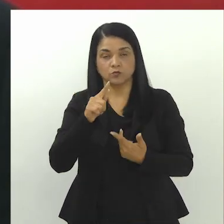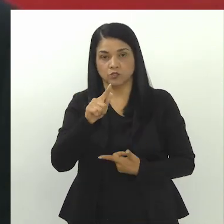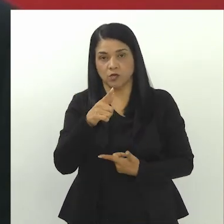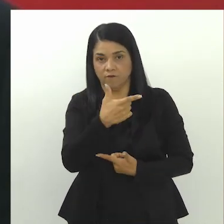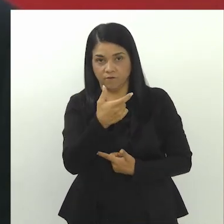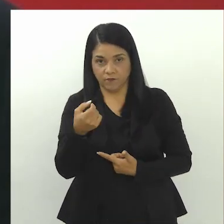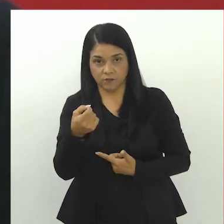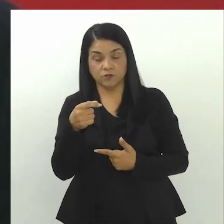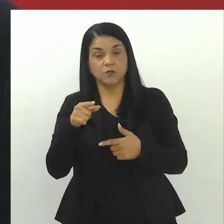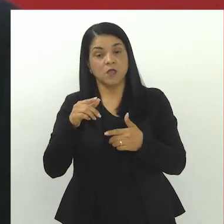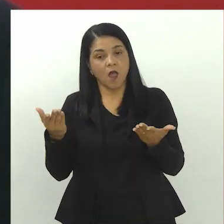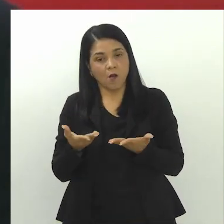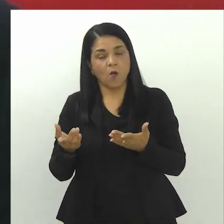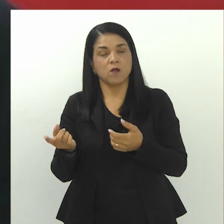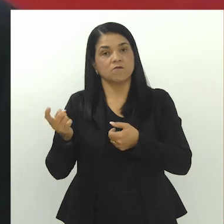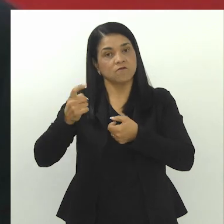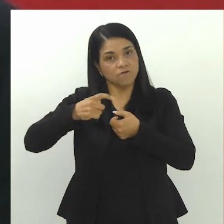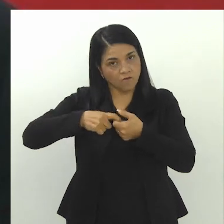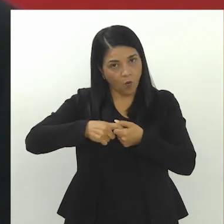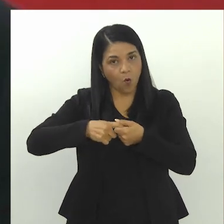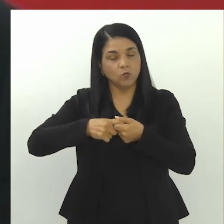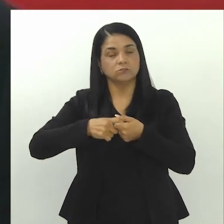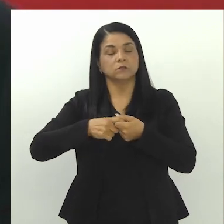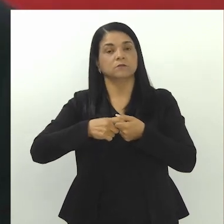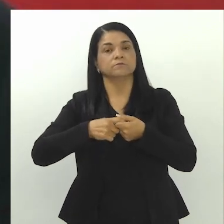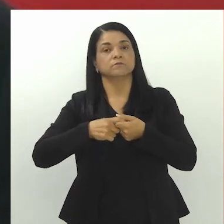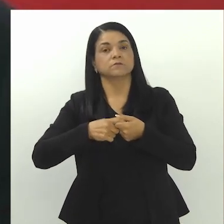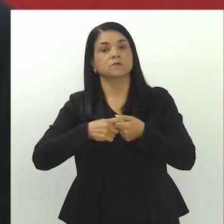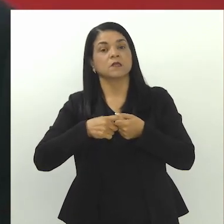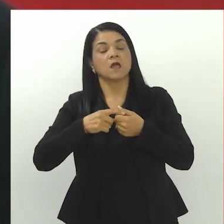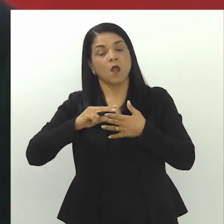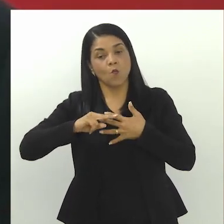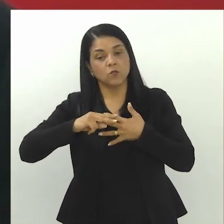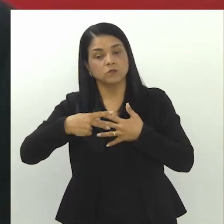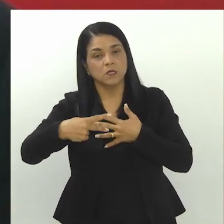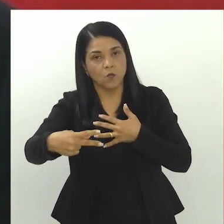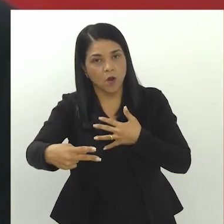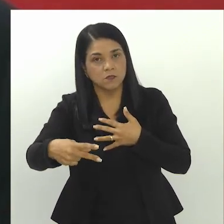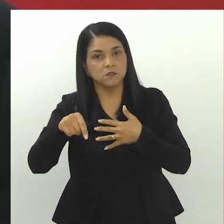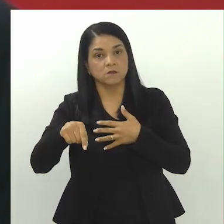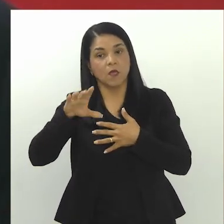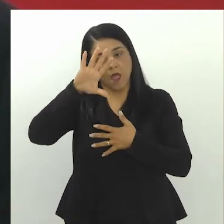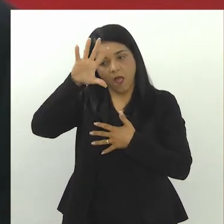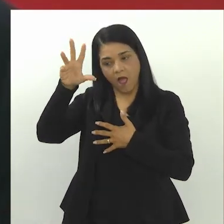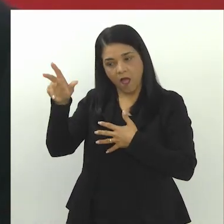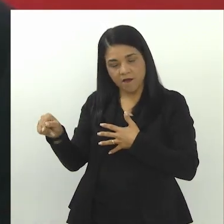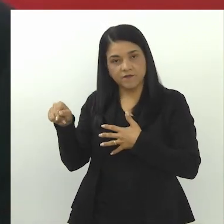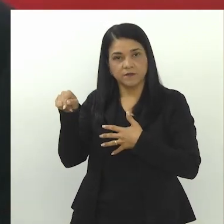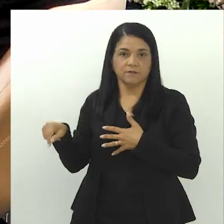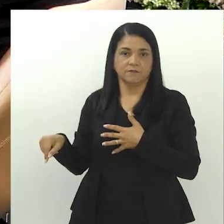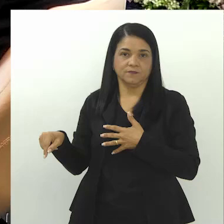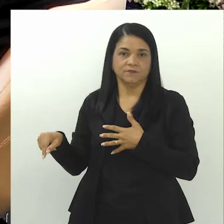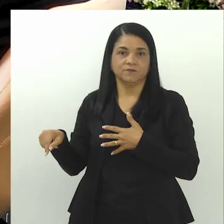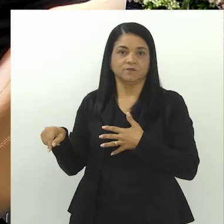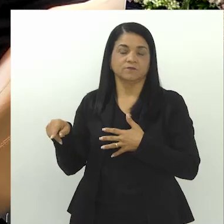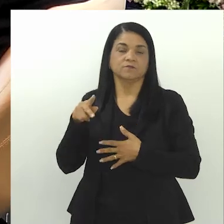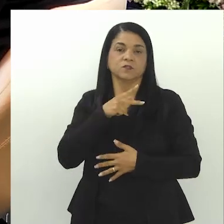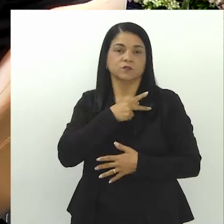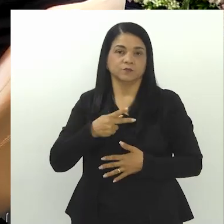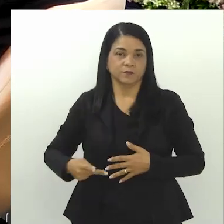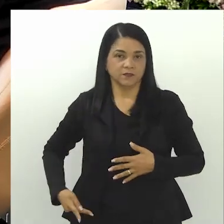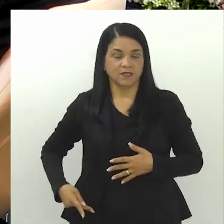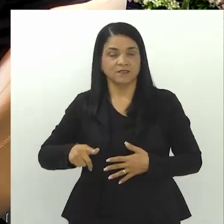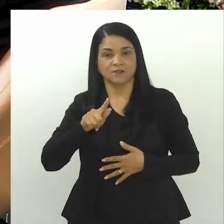do G20 e que será agora retomada também uma grande consequência desse processo, que é a África do Sul, a